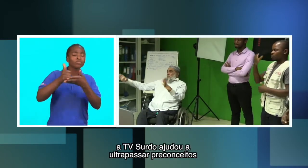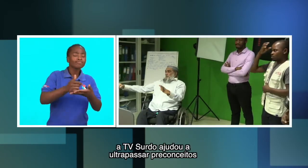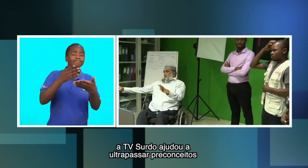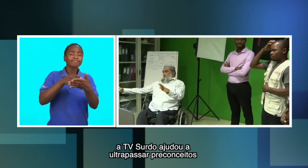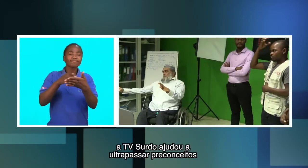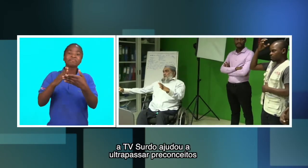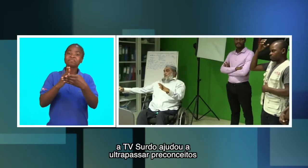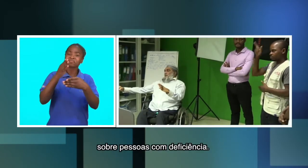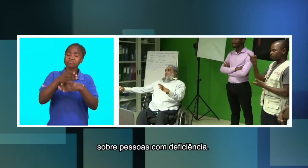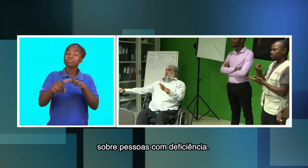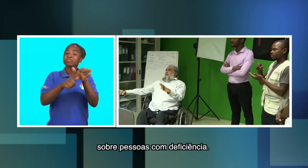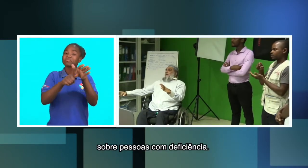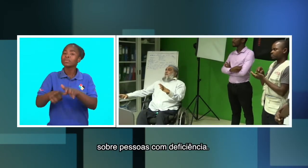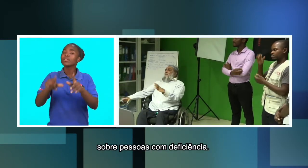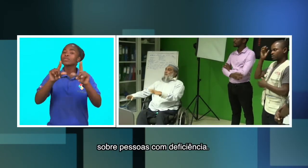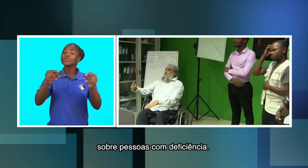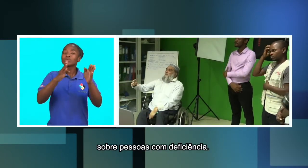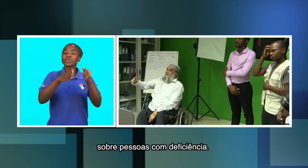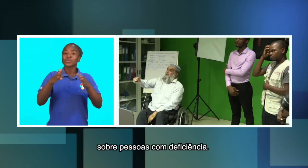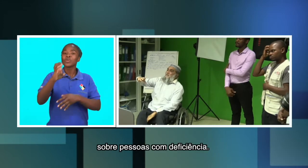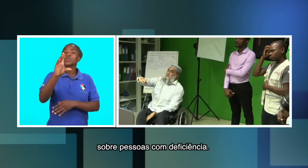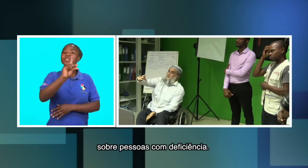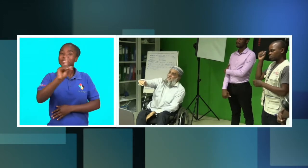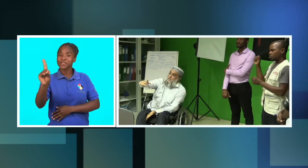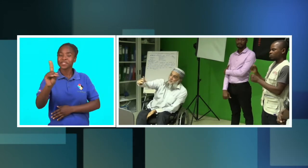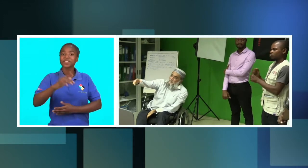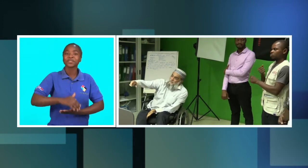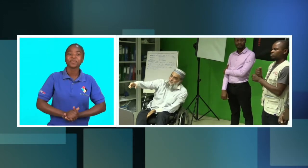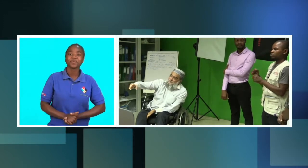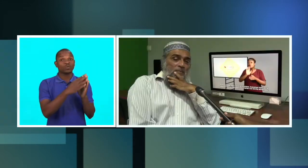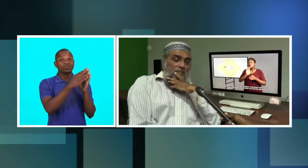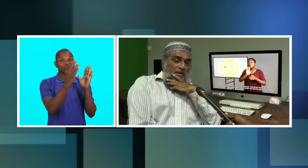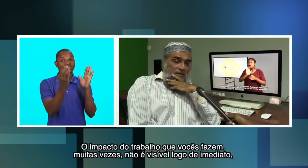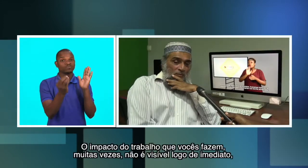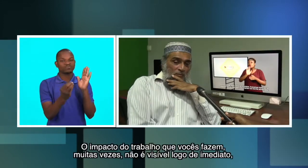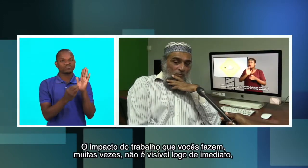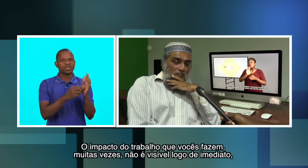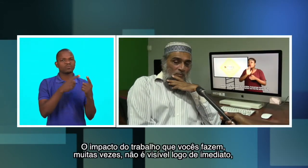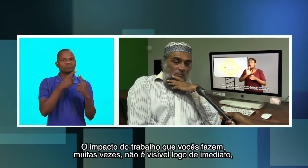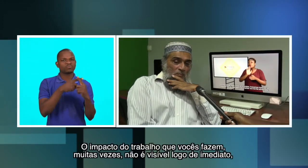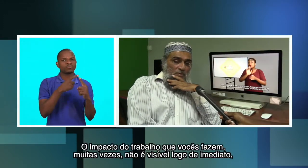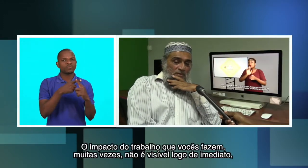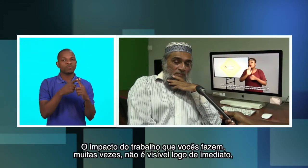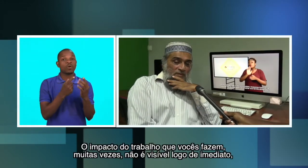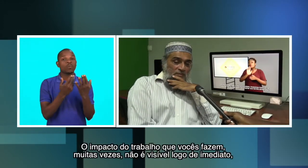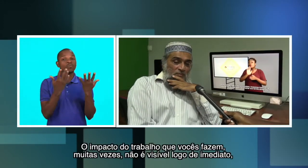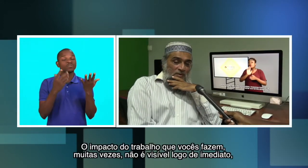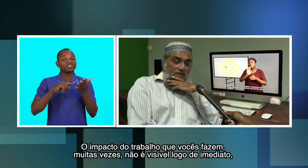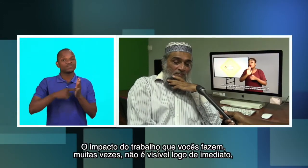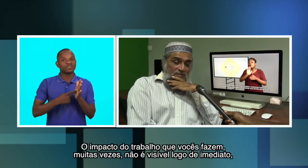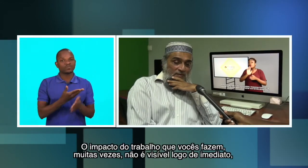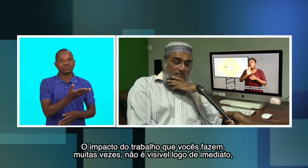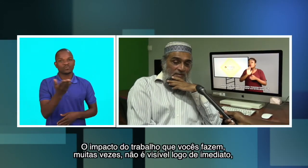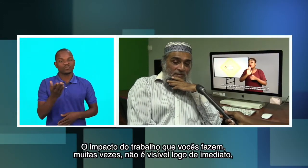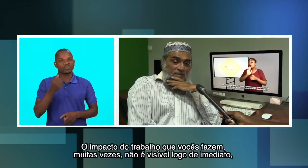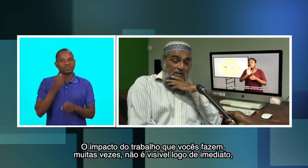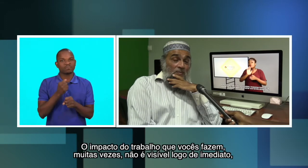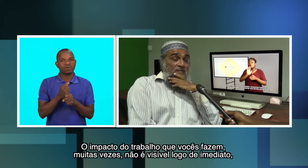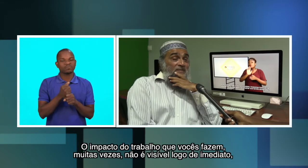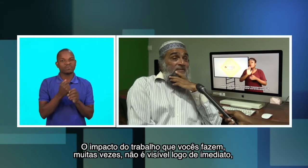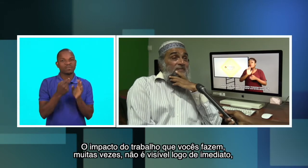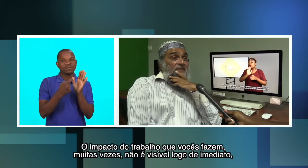ultrapassar preconceitos sobre as pessoas com deficiência. O impacto, muitas vezes, do trabalho que vocês fazem